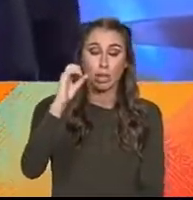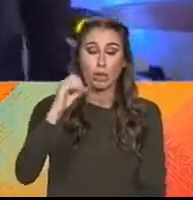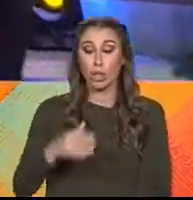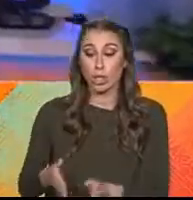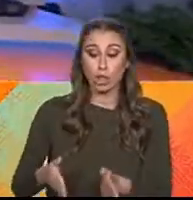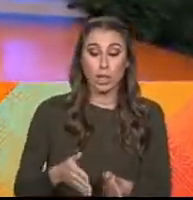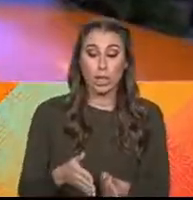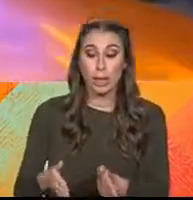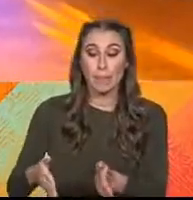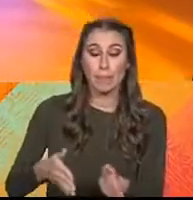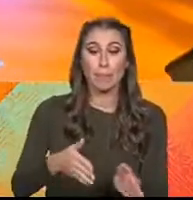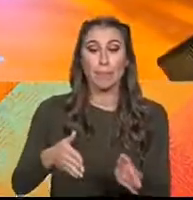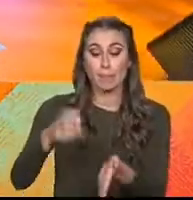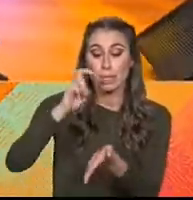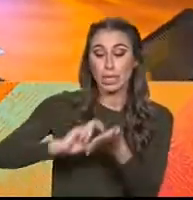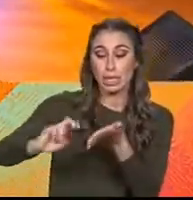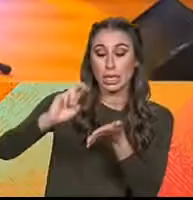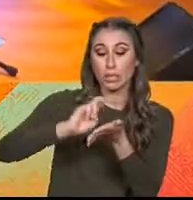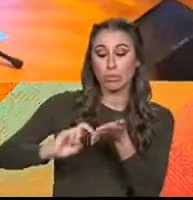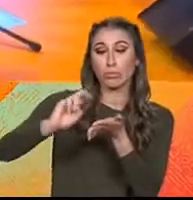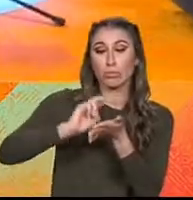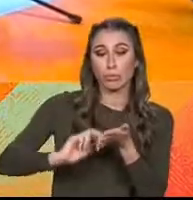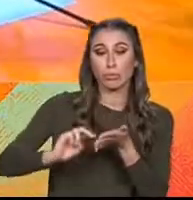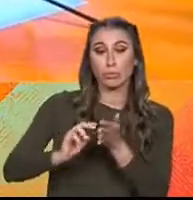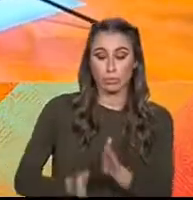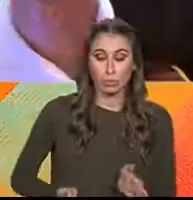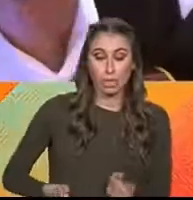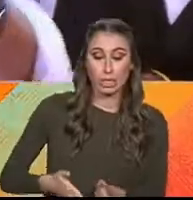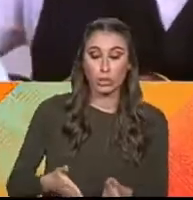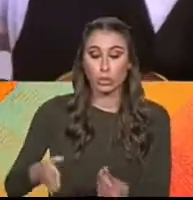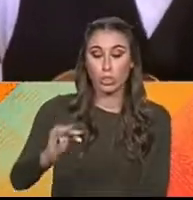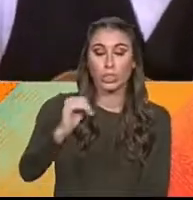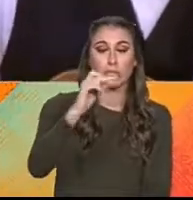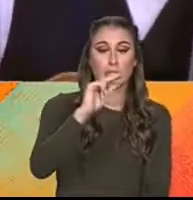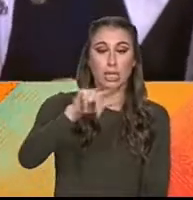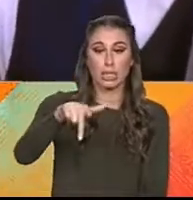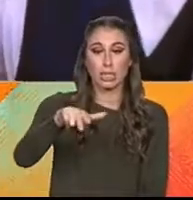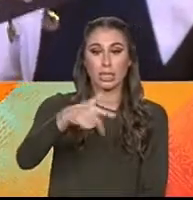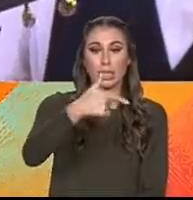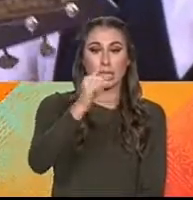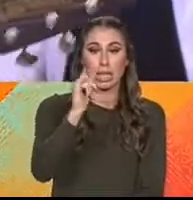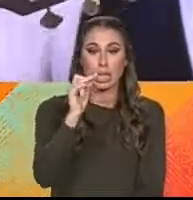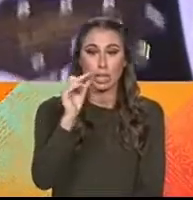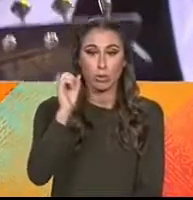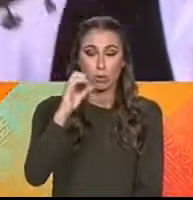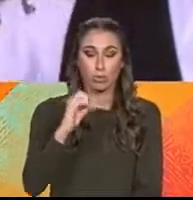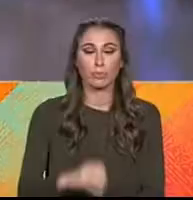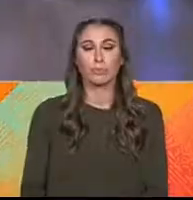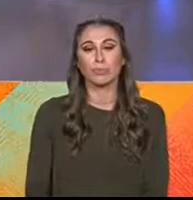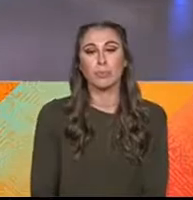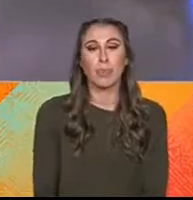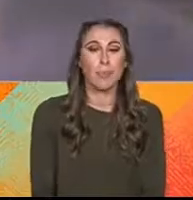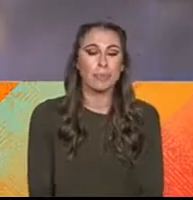Faz-se caminho, caminhando, caminho de Santiago.